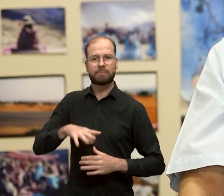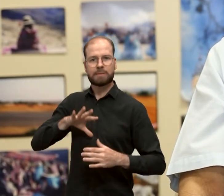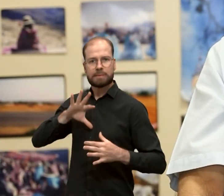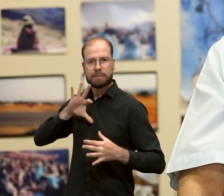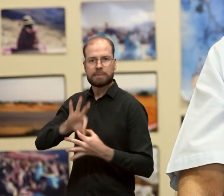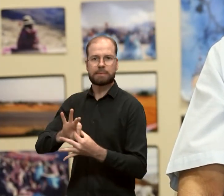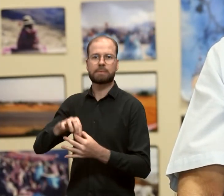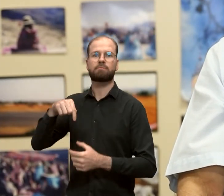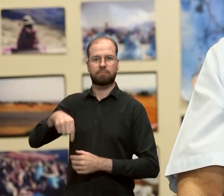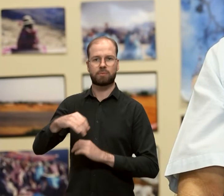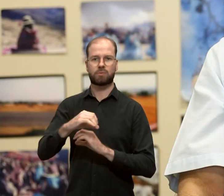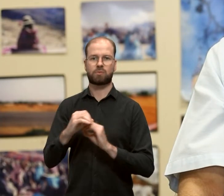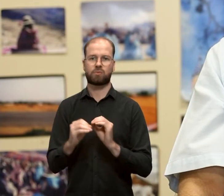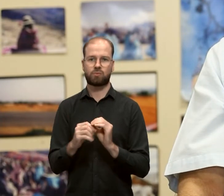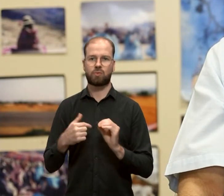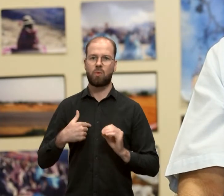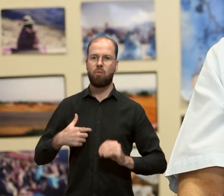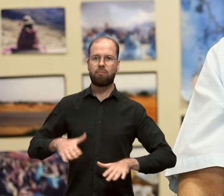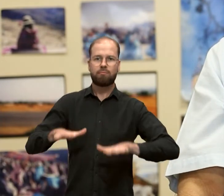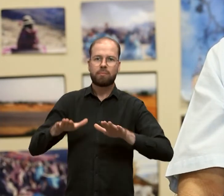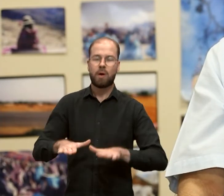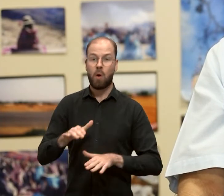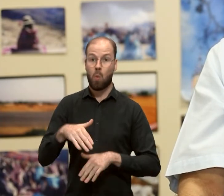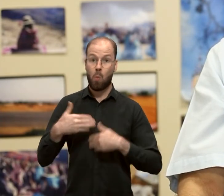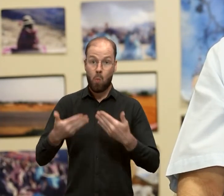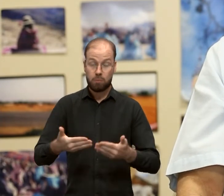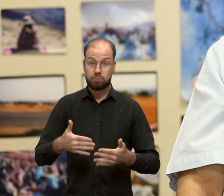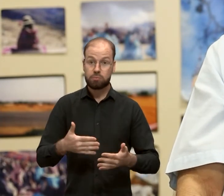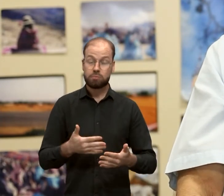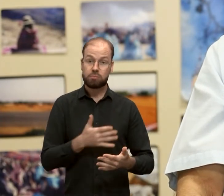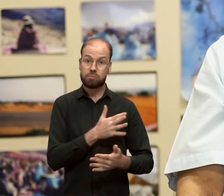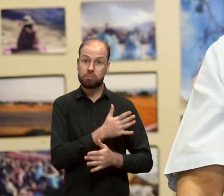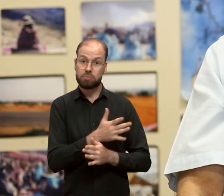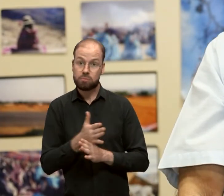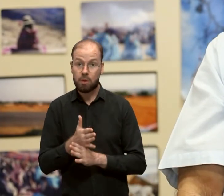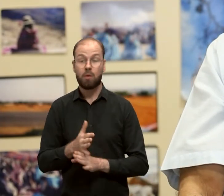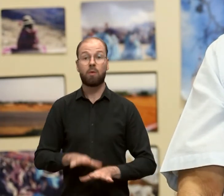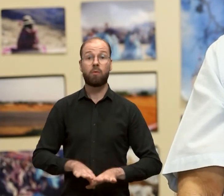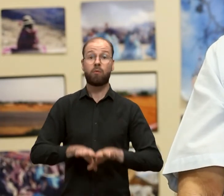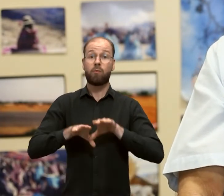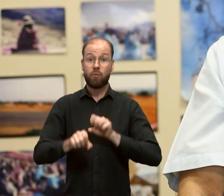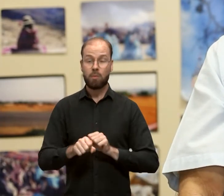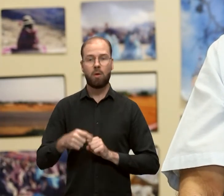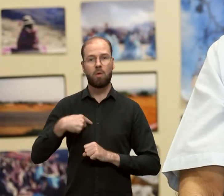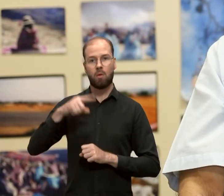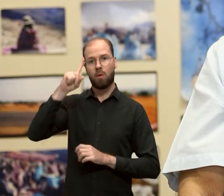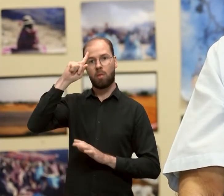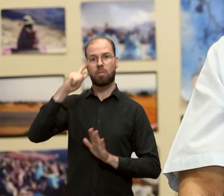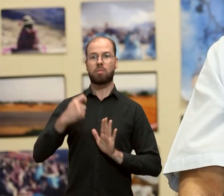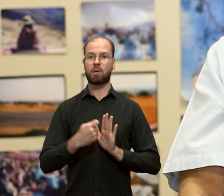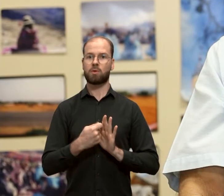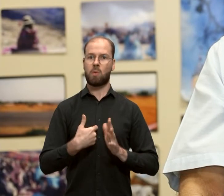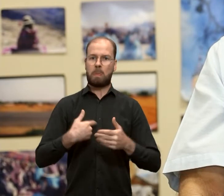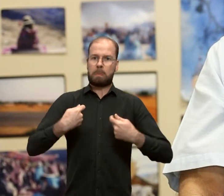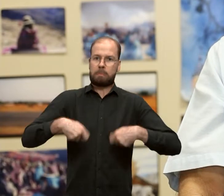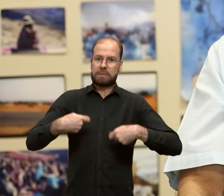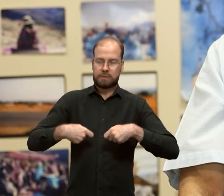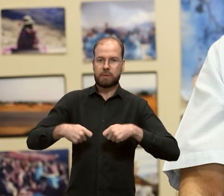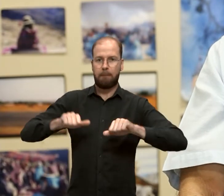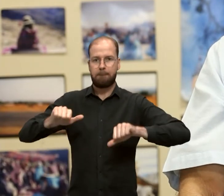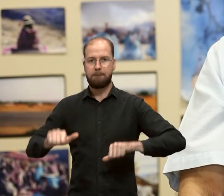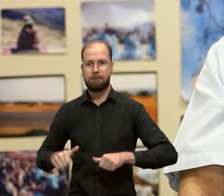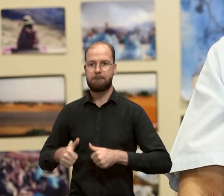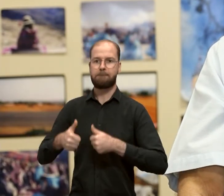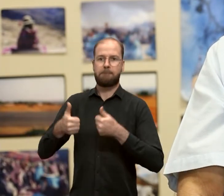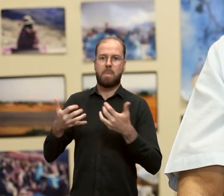fiquei, por exemplo, quando eu me formei, eu tomei uma decisão de me qualificar, e aí eu saí para